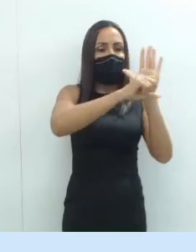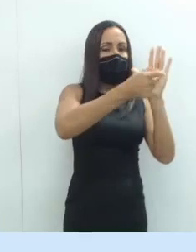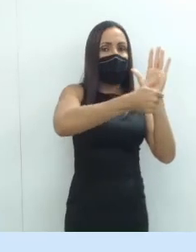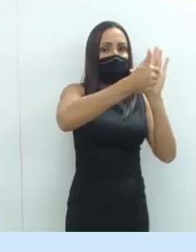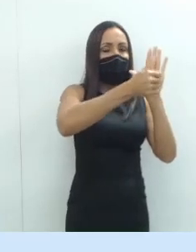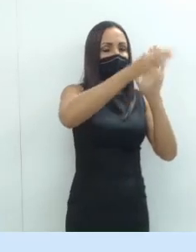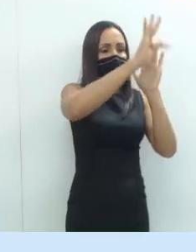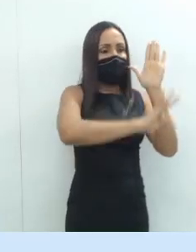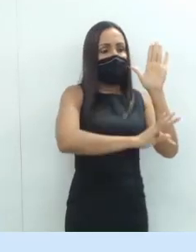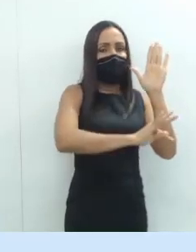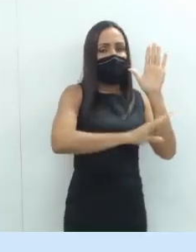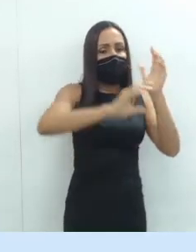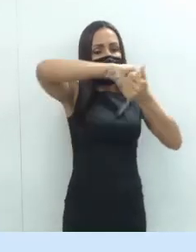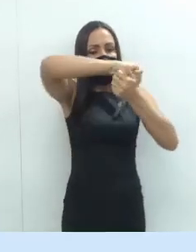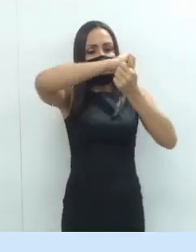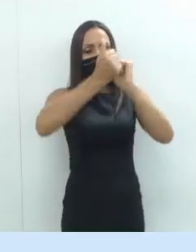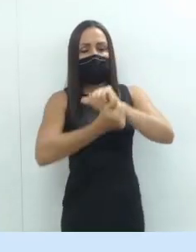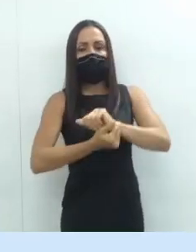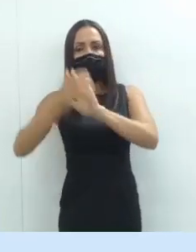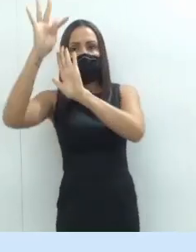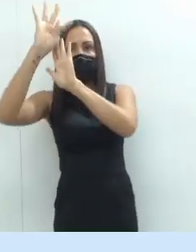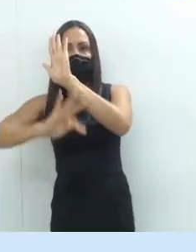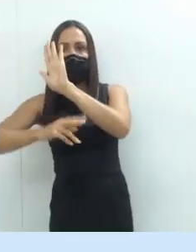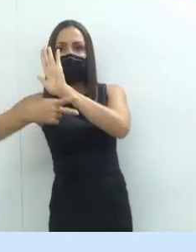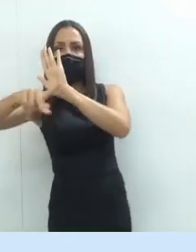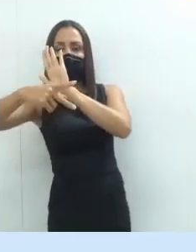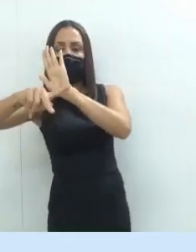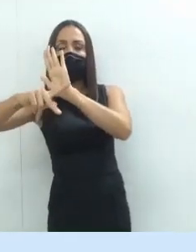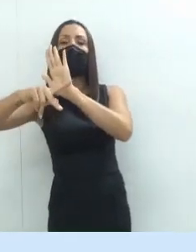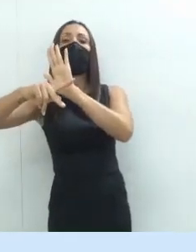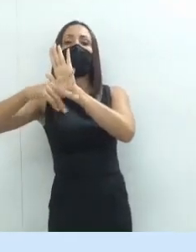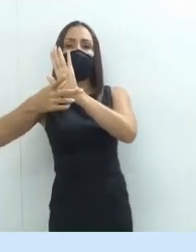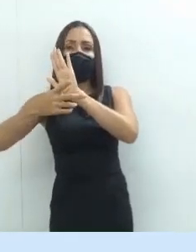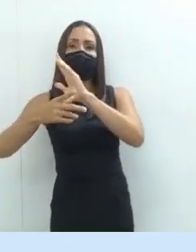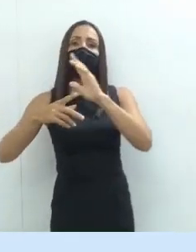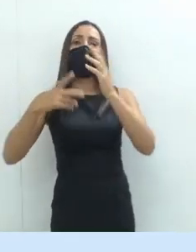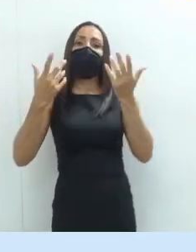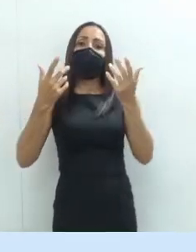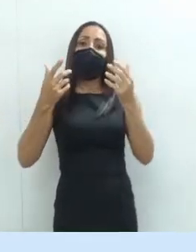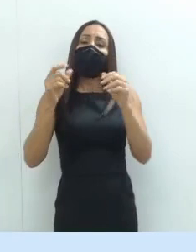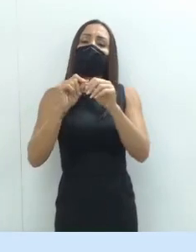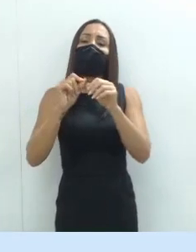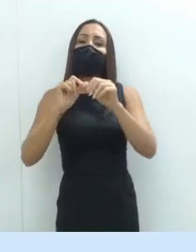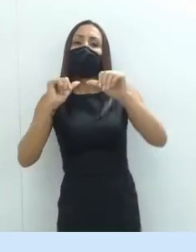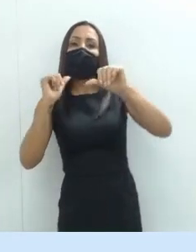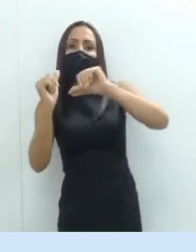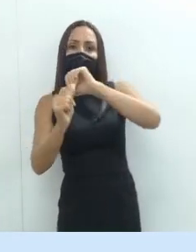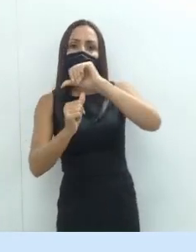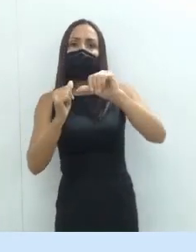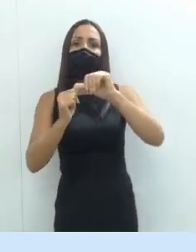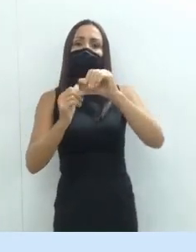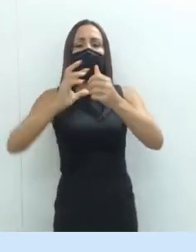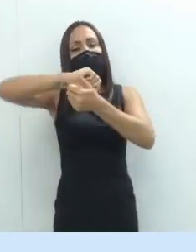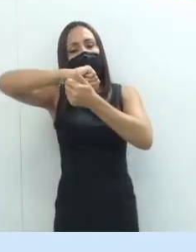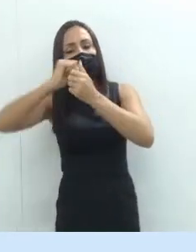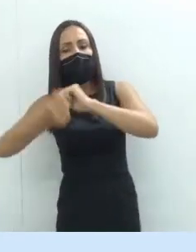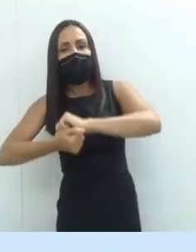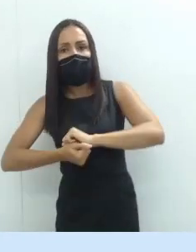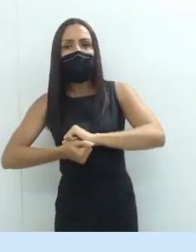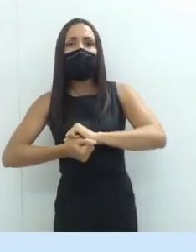as suas palavras, que você faça as alterações para que o texto resumido, né, o